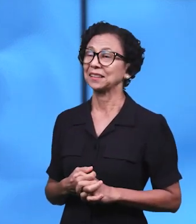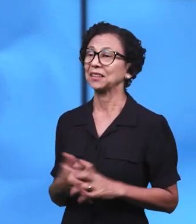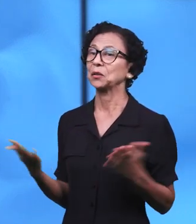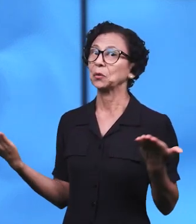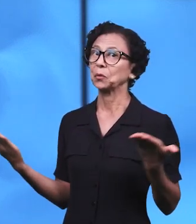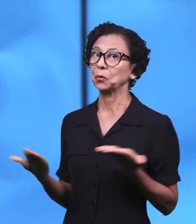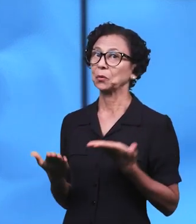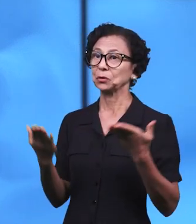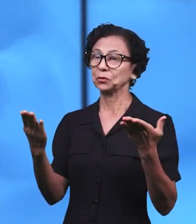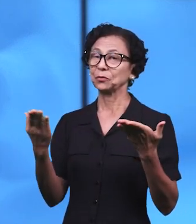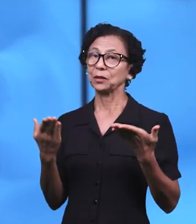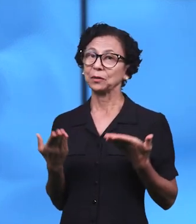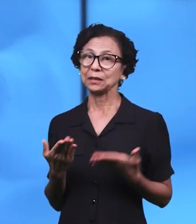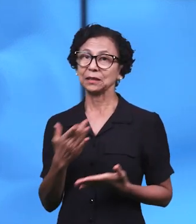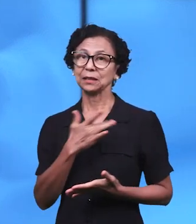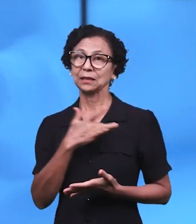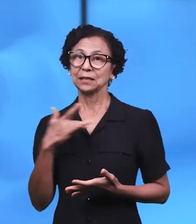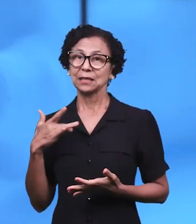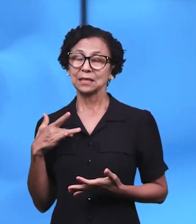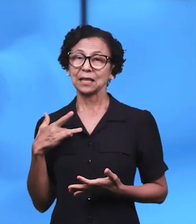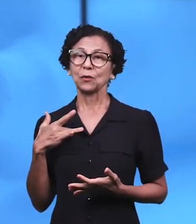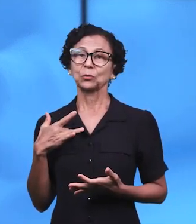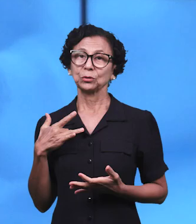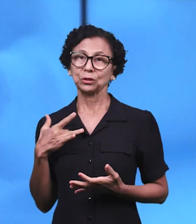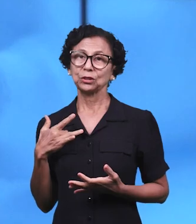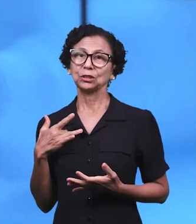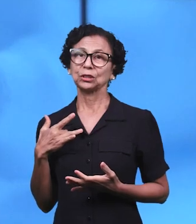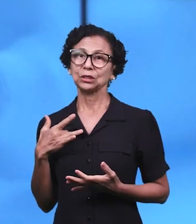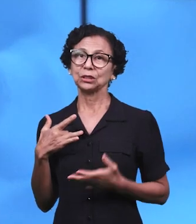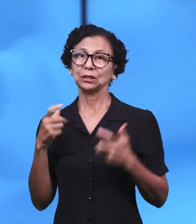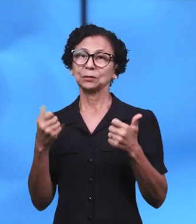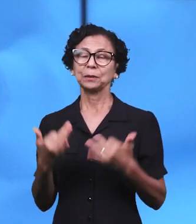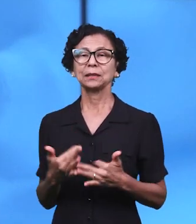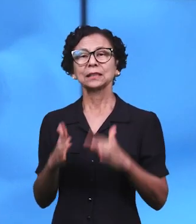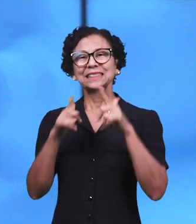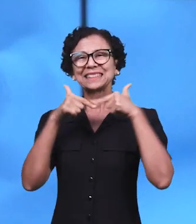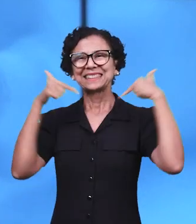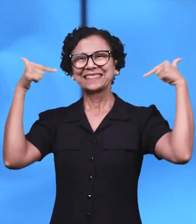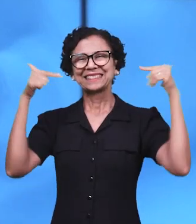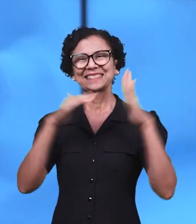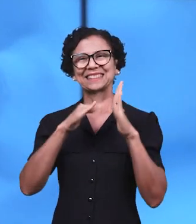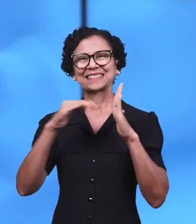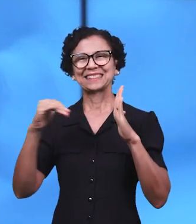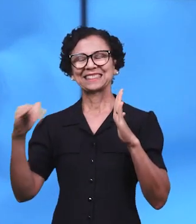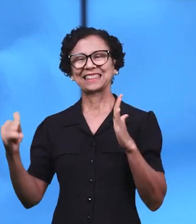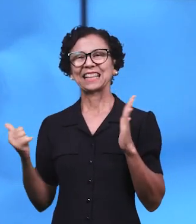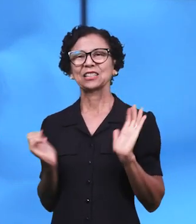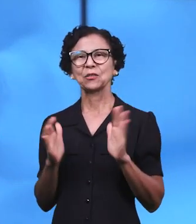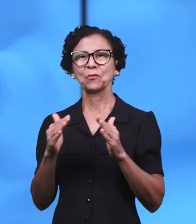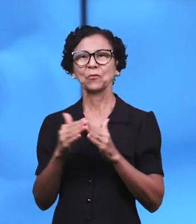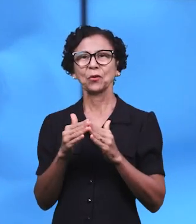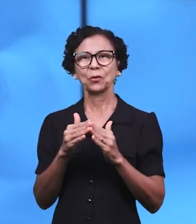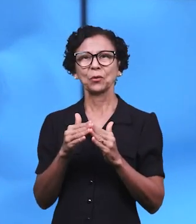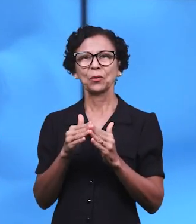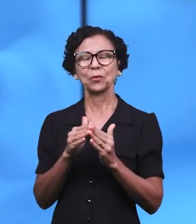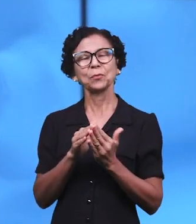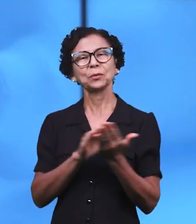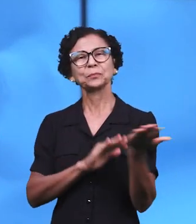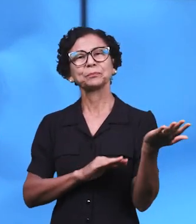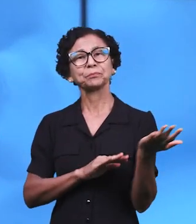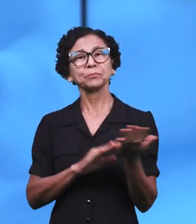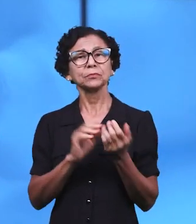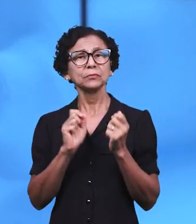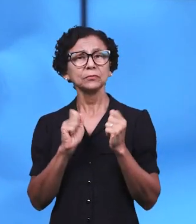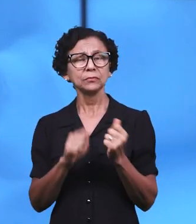e está hoje aqui em nosso programa Viver com Saúde para explicar sobre a estética do sorriso, em especial como focamos